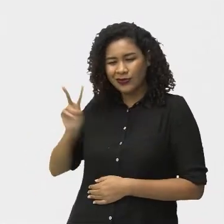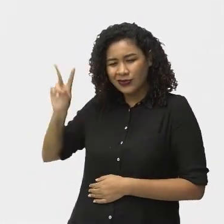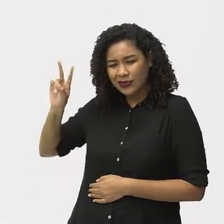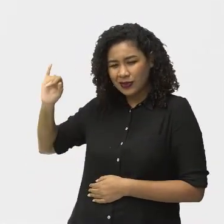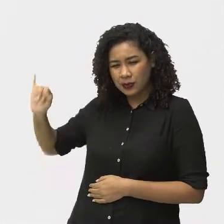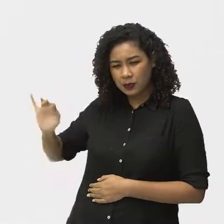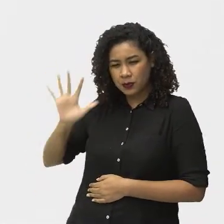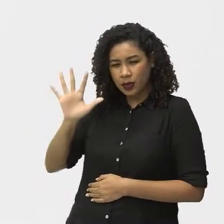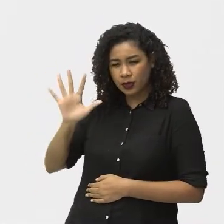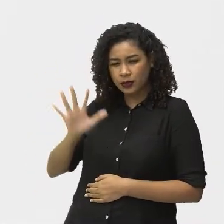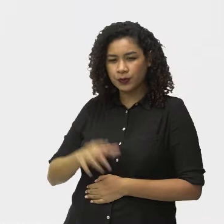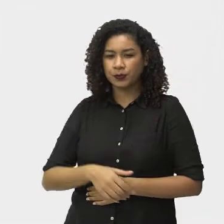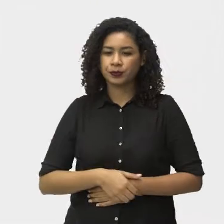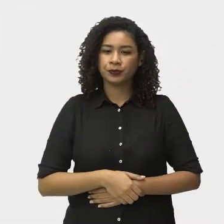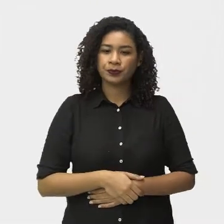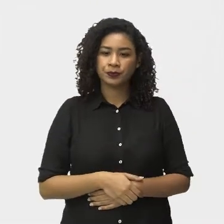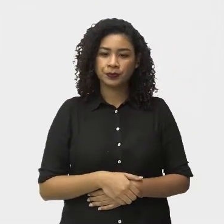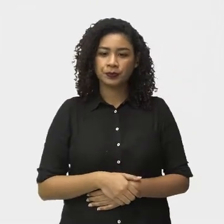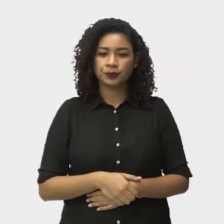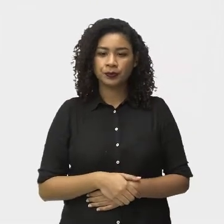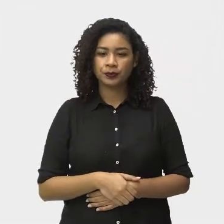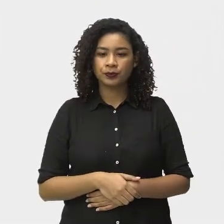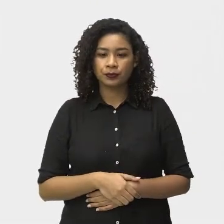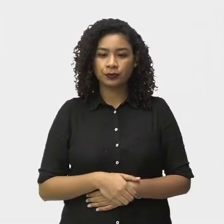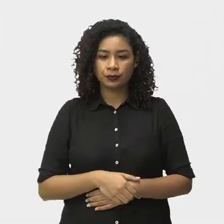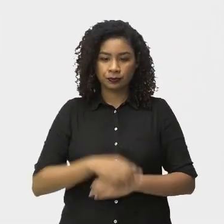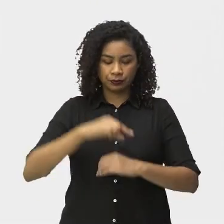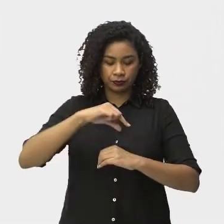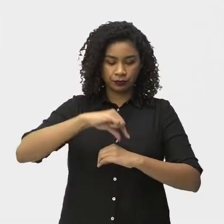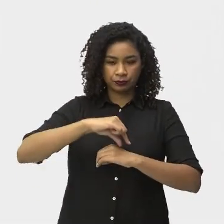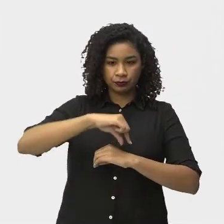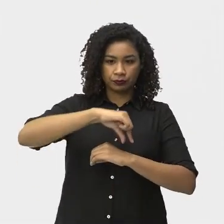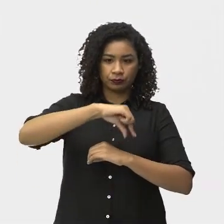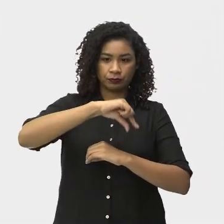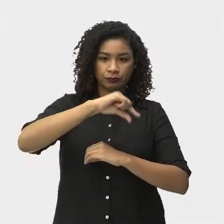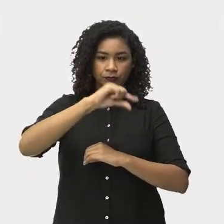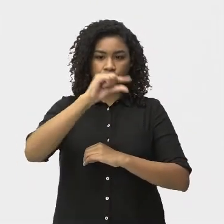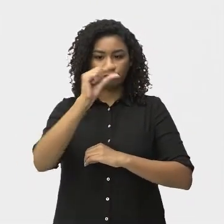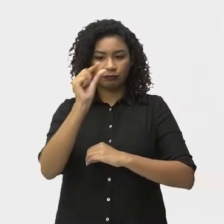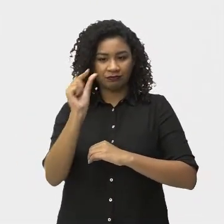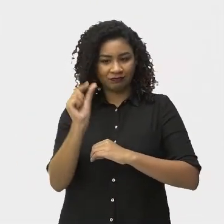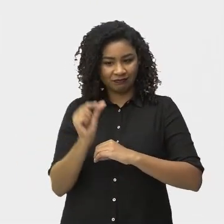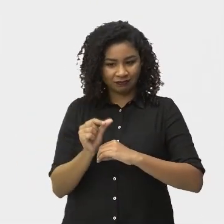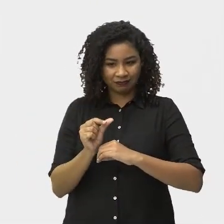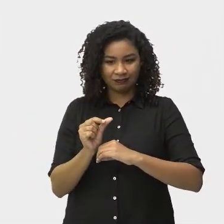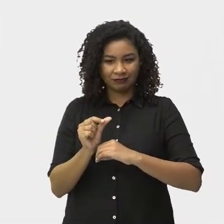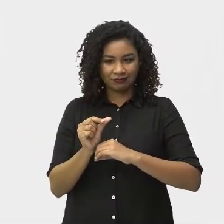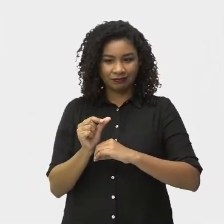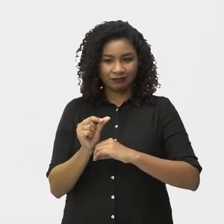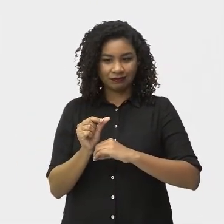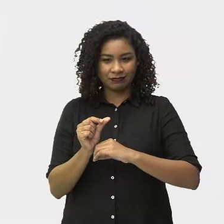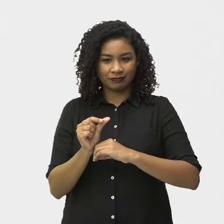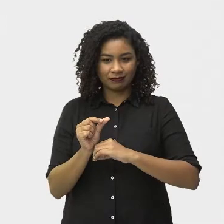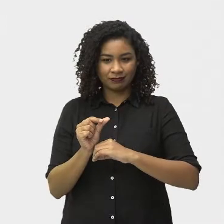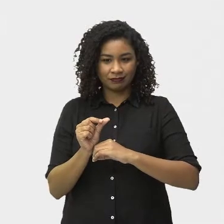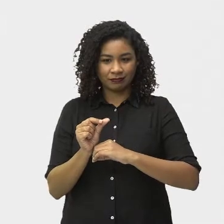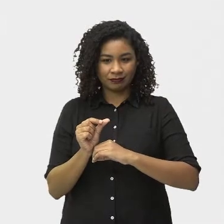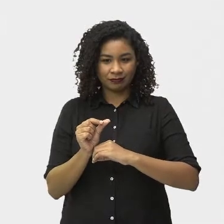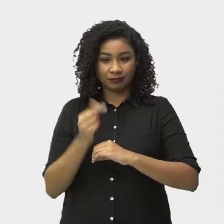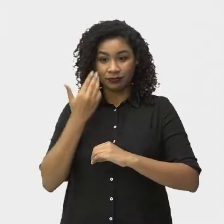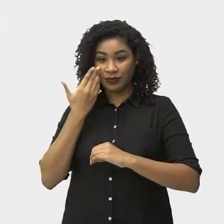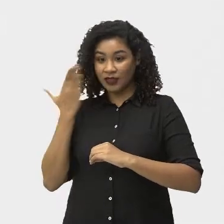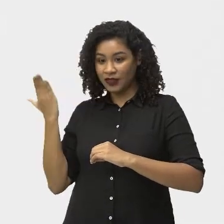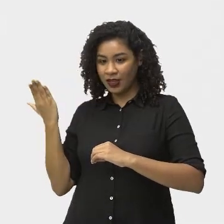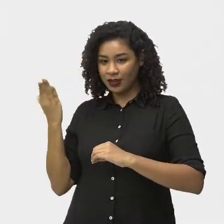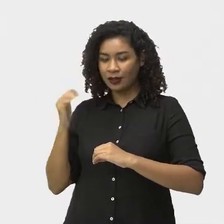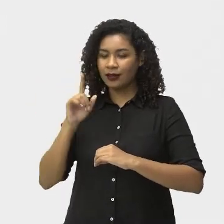esse canal, ó, que vai sair de lá do testículo. Vamos mudar de cor aqui rapidinho. Vai sair ali do testículo, vai fazer